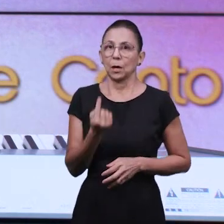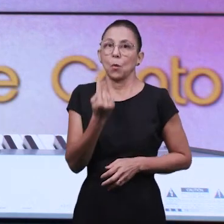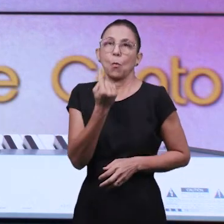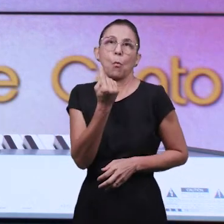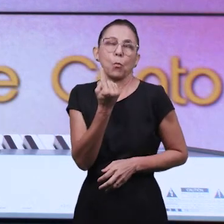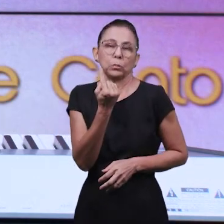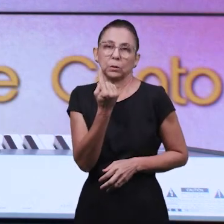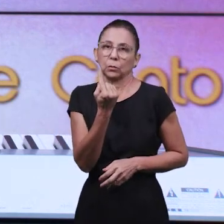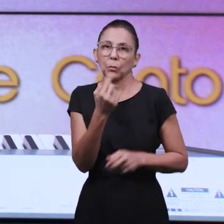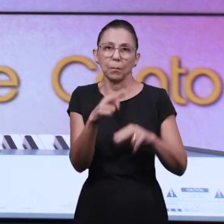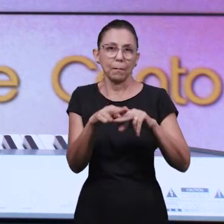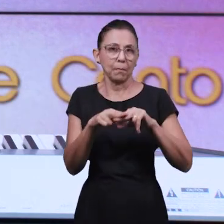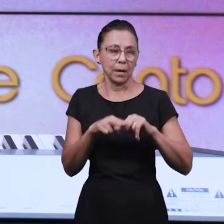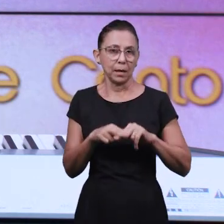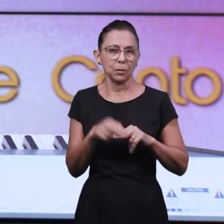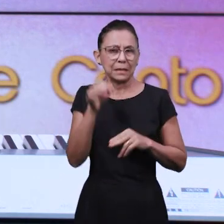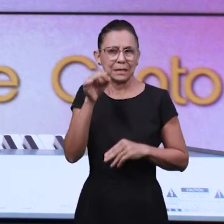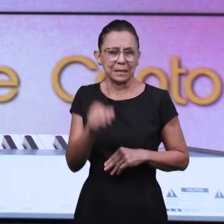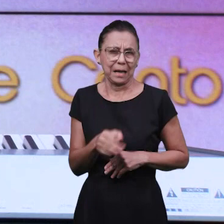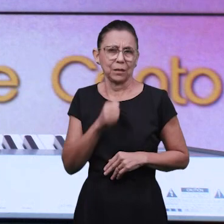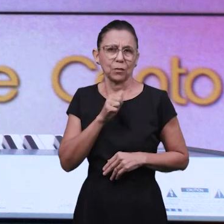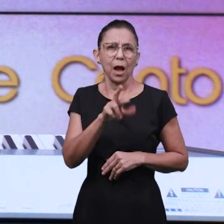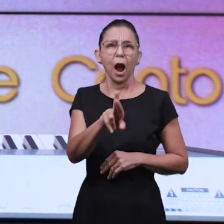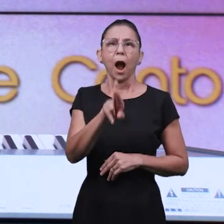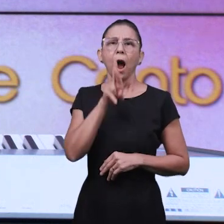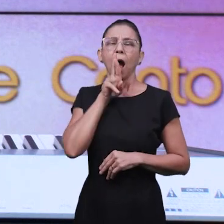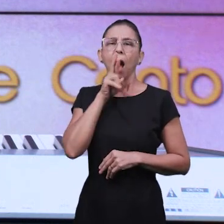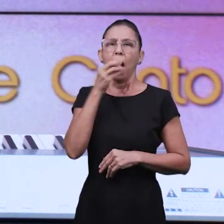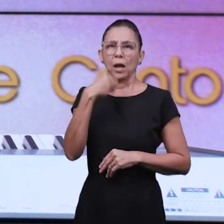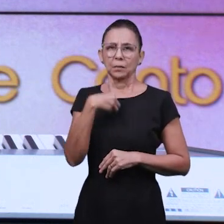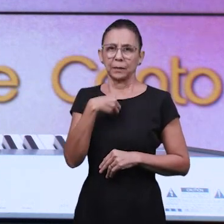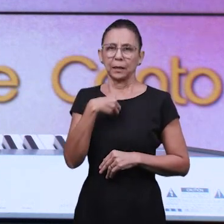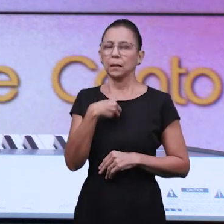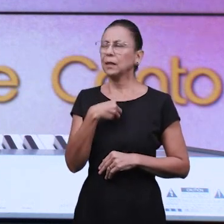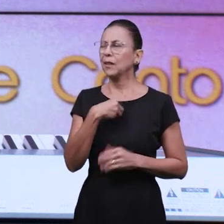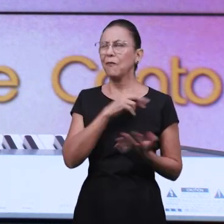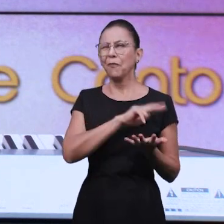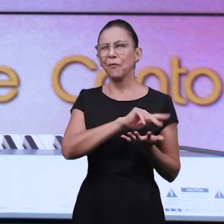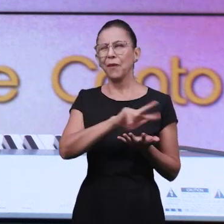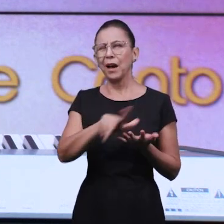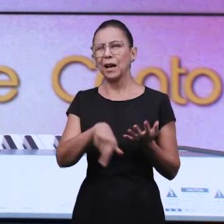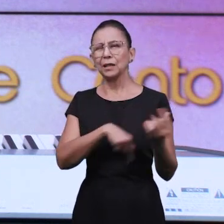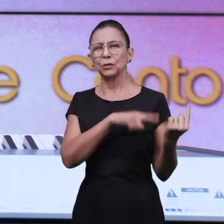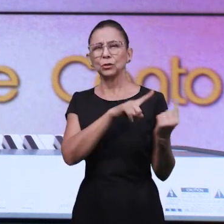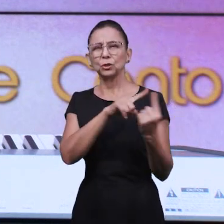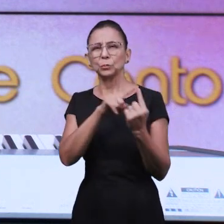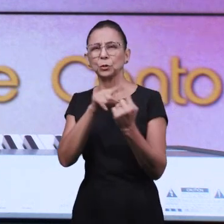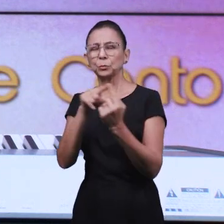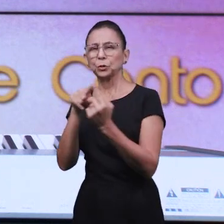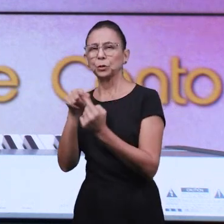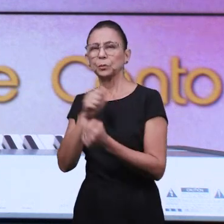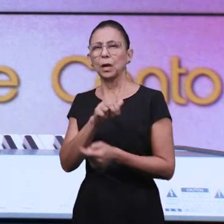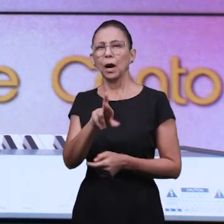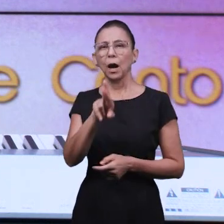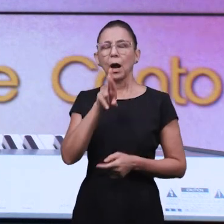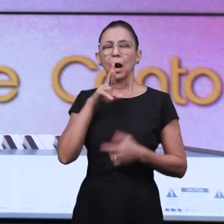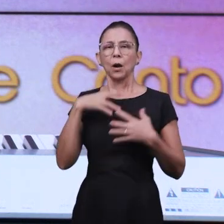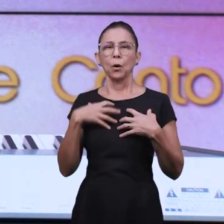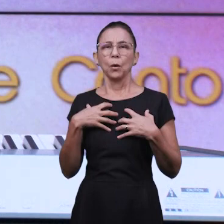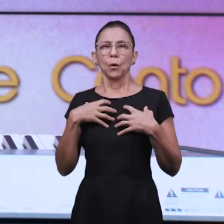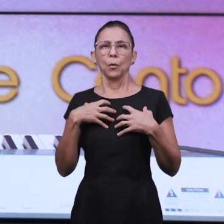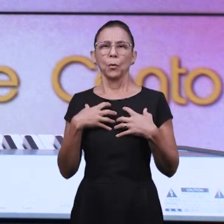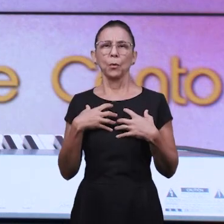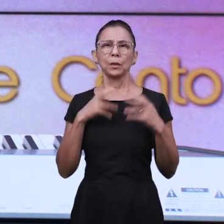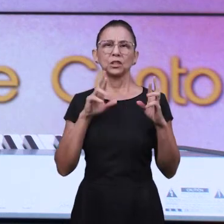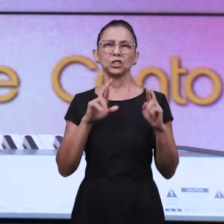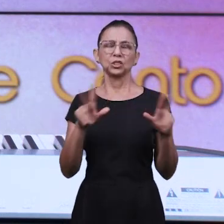único jeito certo de respirar para cantar. Existem vários tipos de respiração trabalhadas, até mesmo para